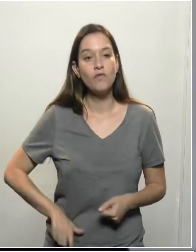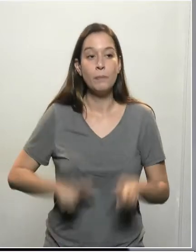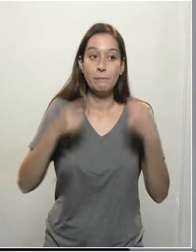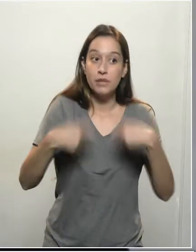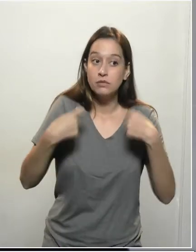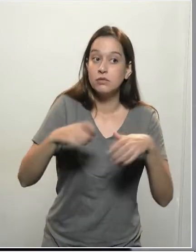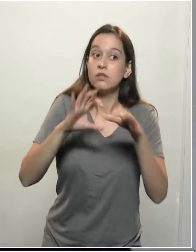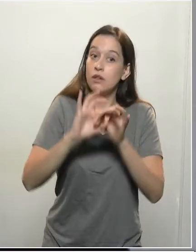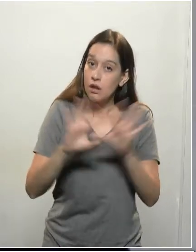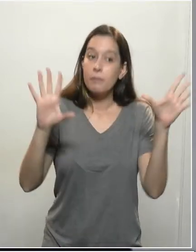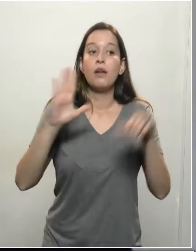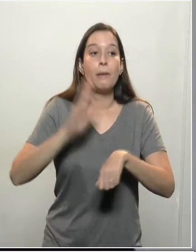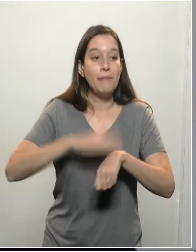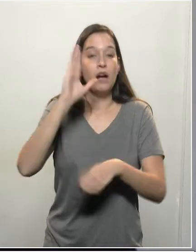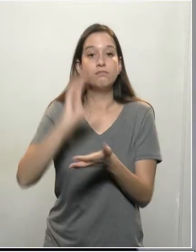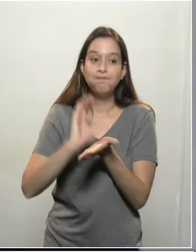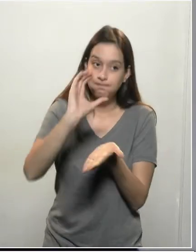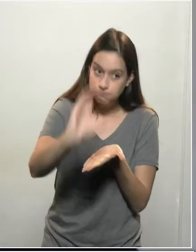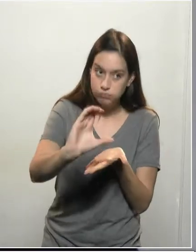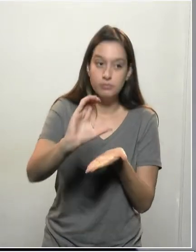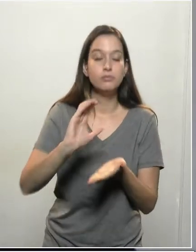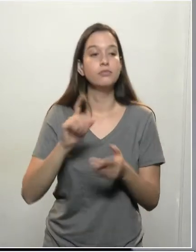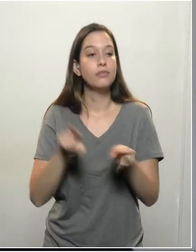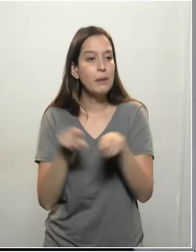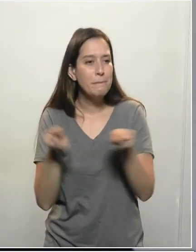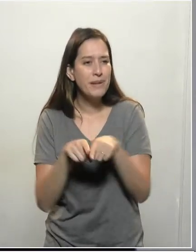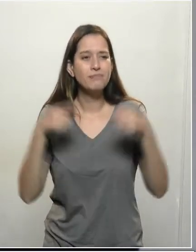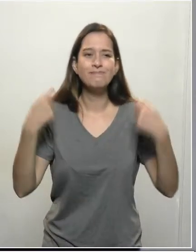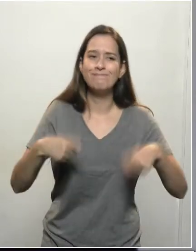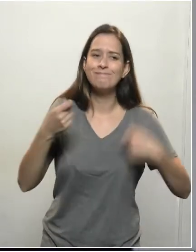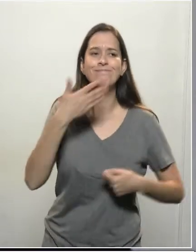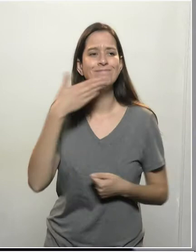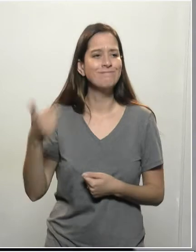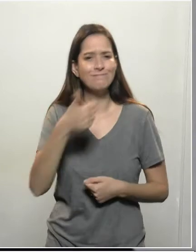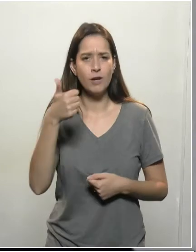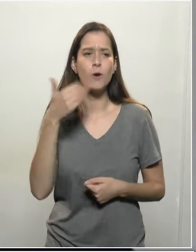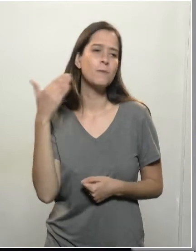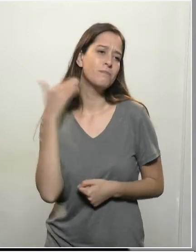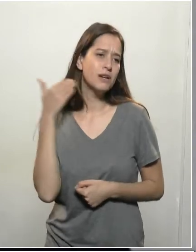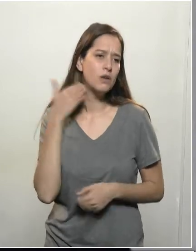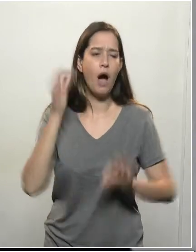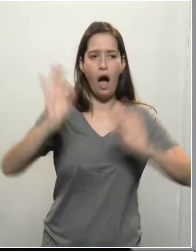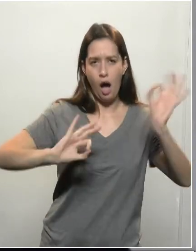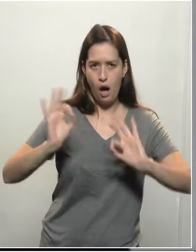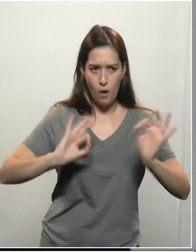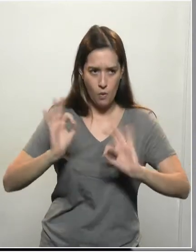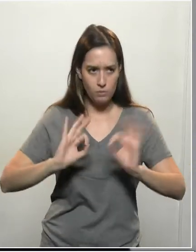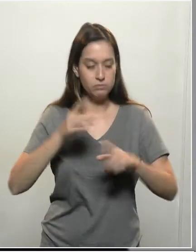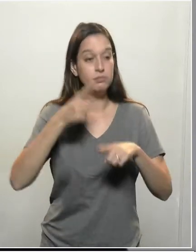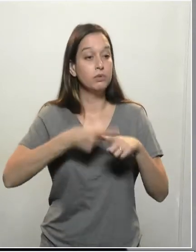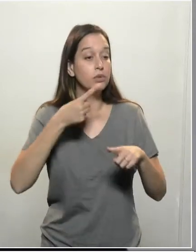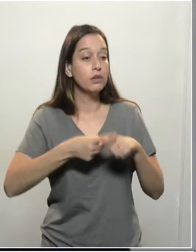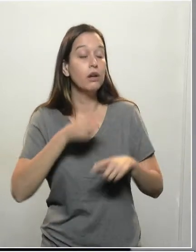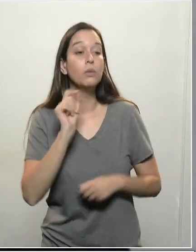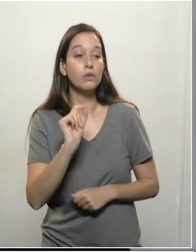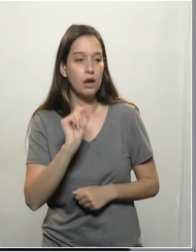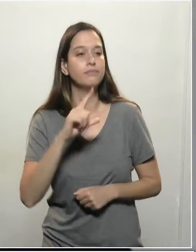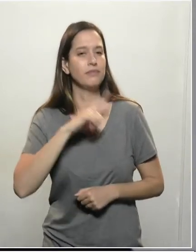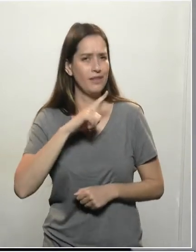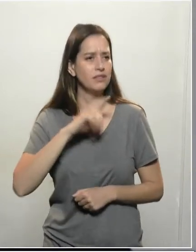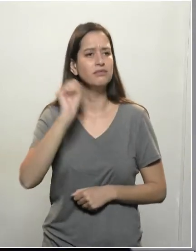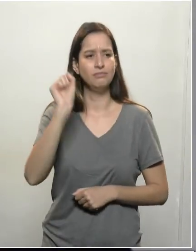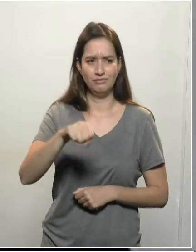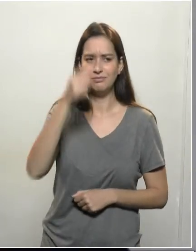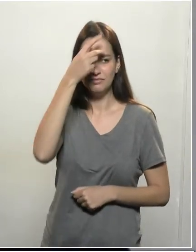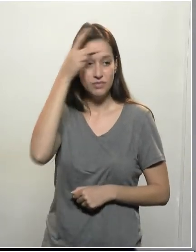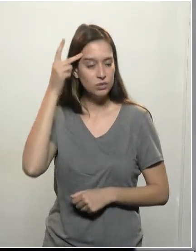agência de fomento para liberação de crédito. Os empregados precisam cumprir o decreto de isolamento proposto pelo governador. Mas, para isso,